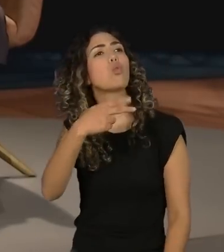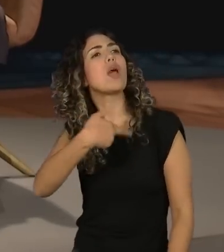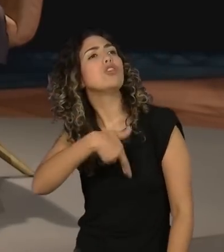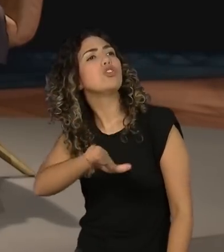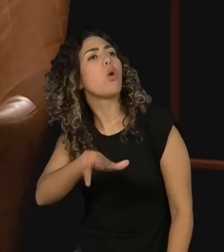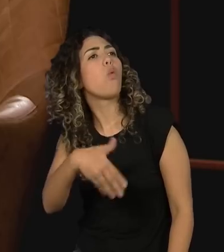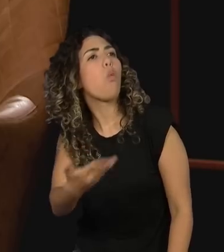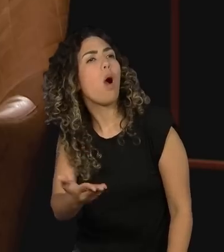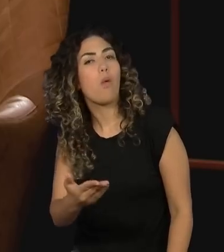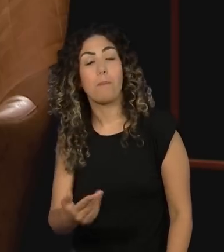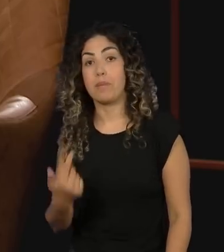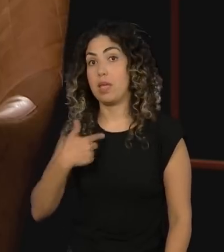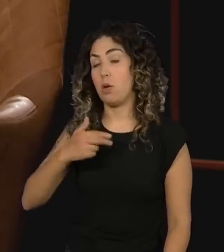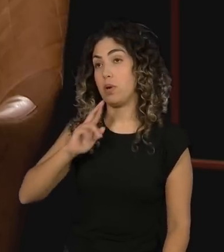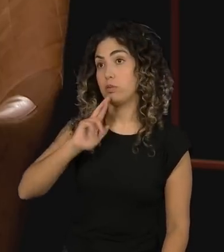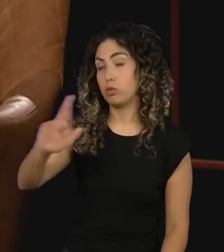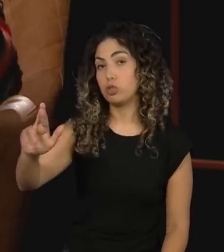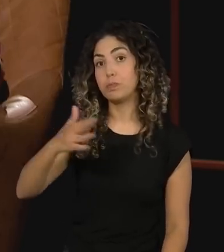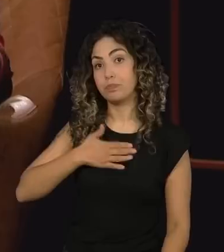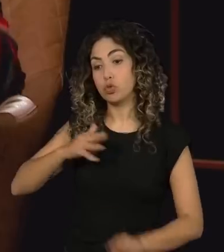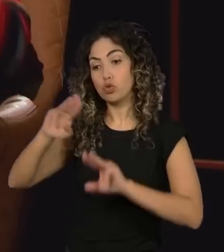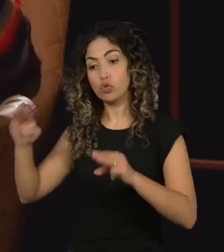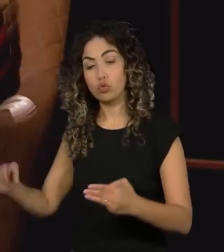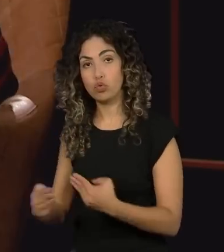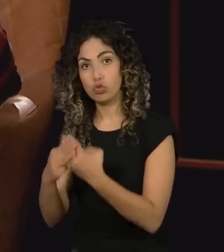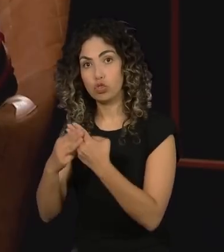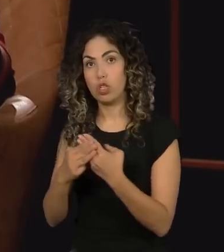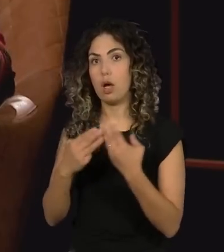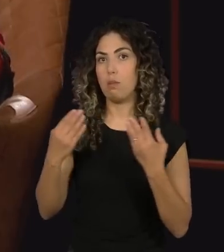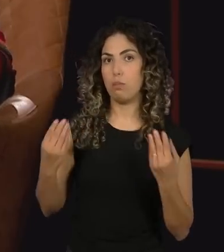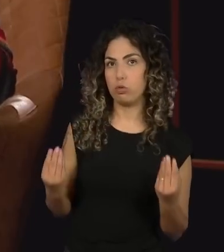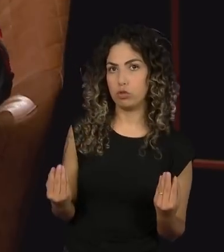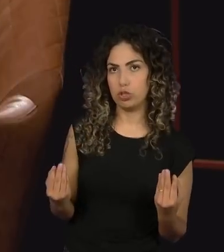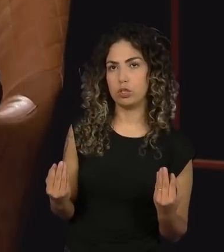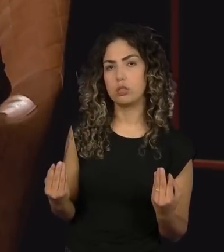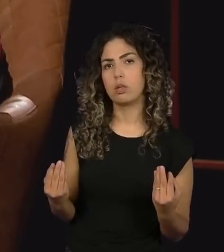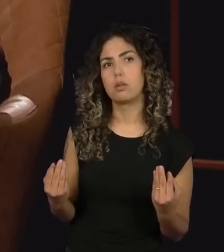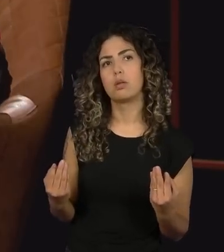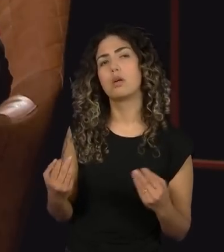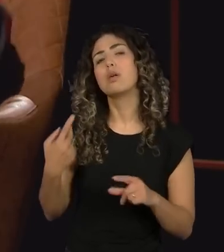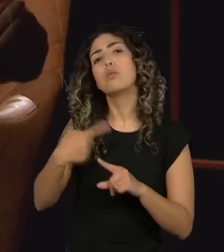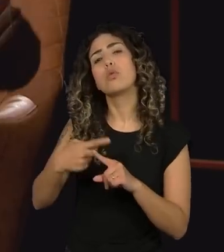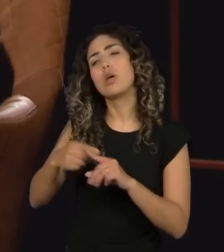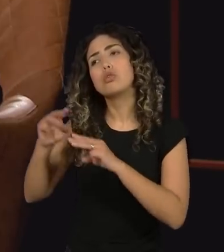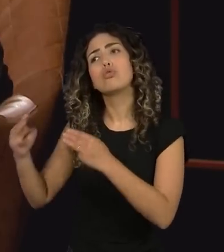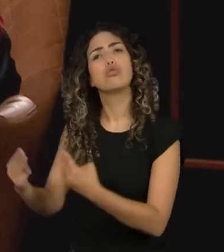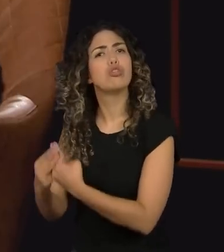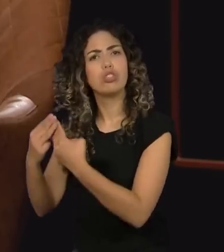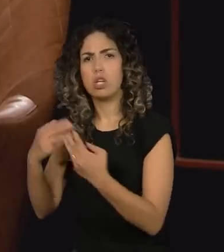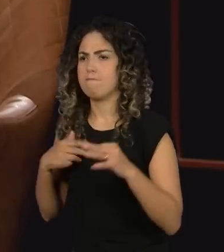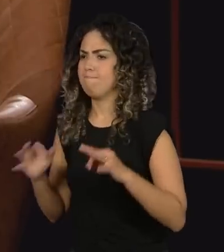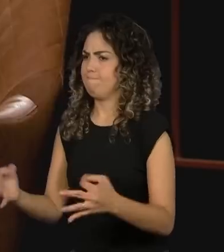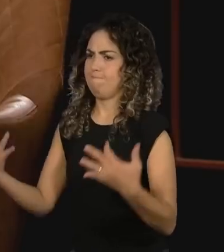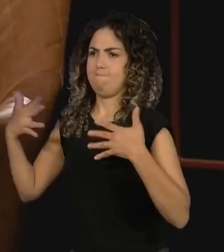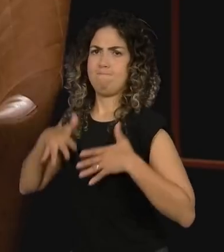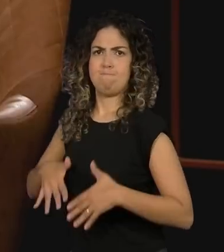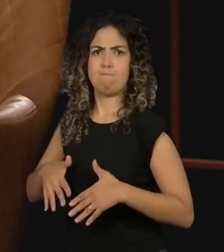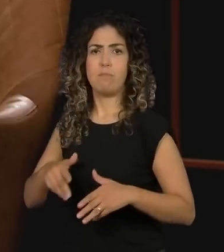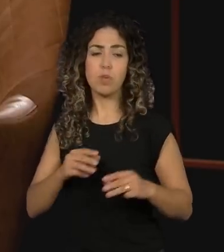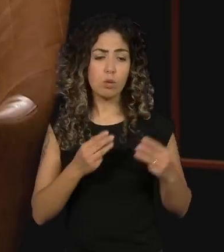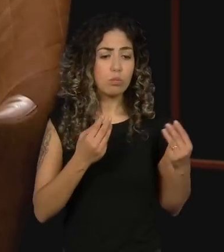judia budista. Judia, totalmente, budista por afinidade na